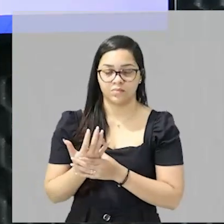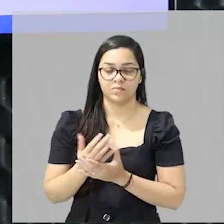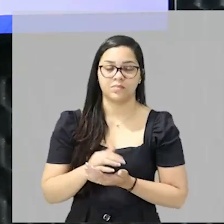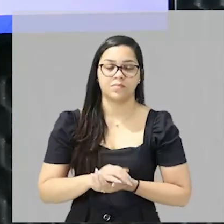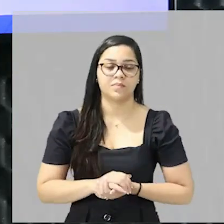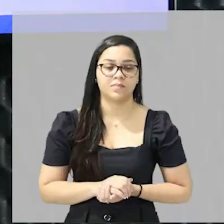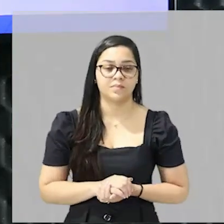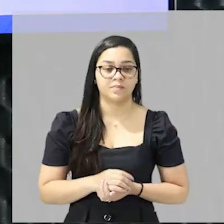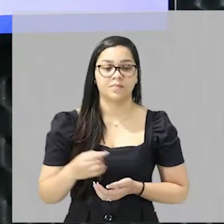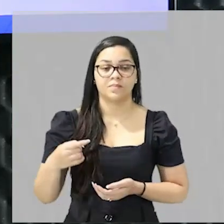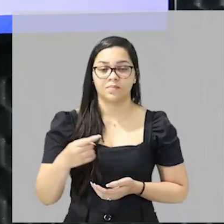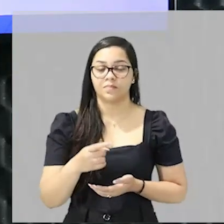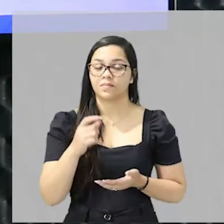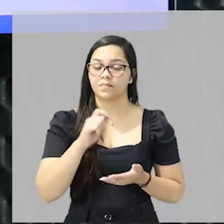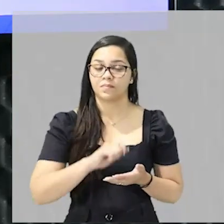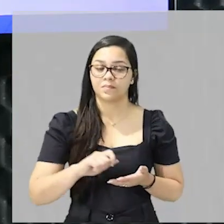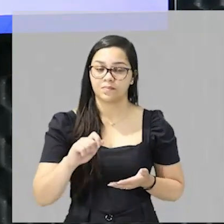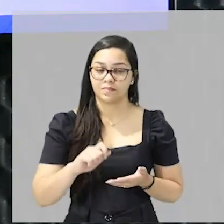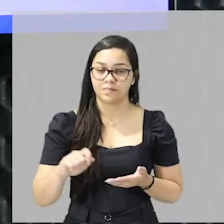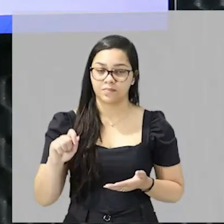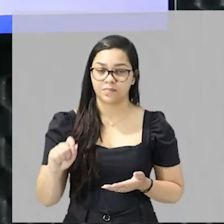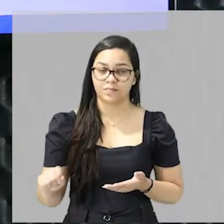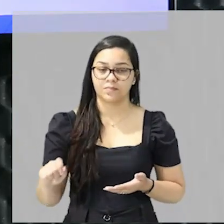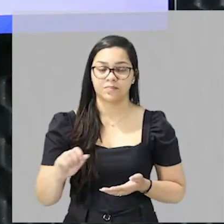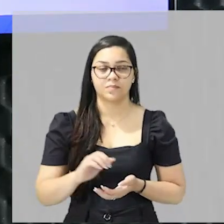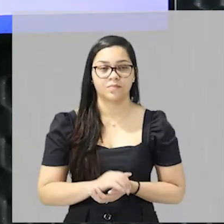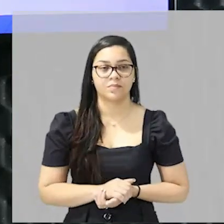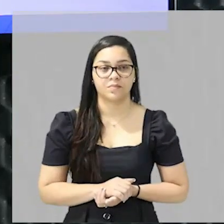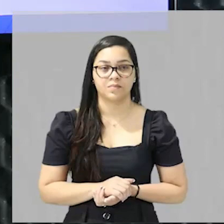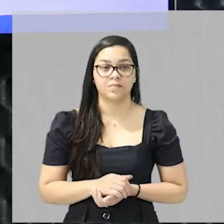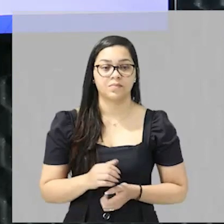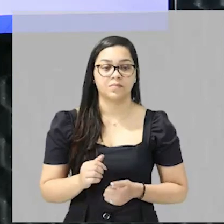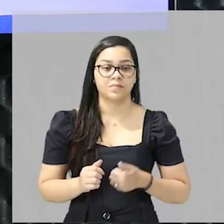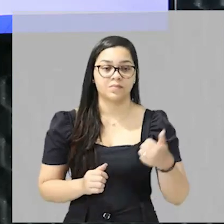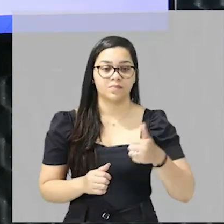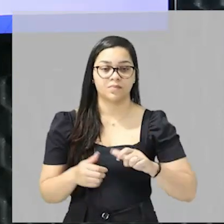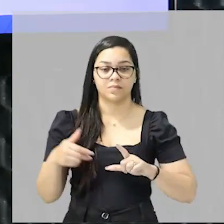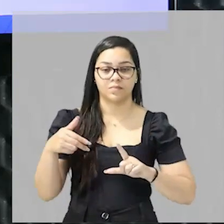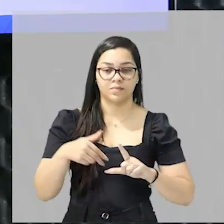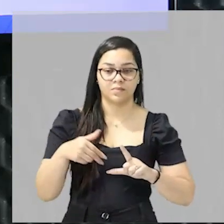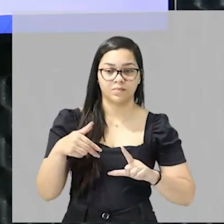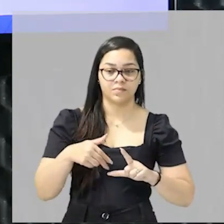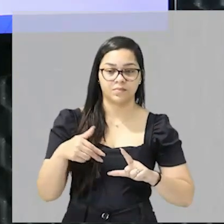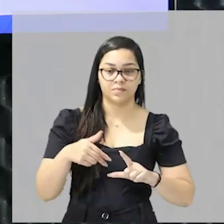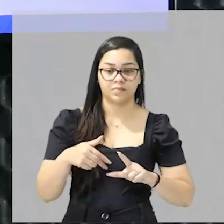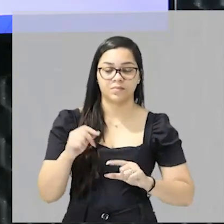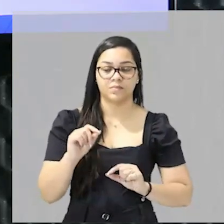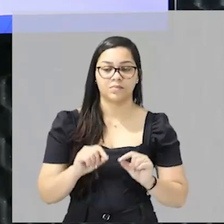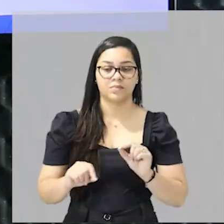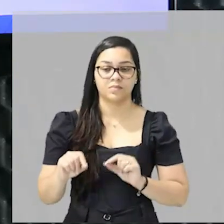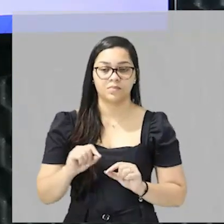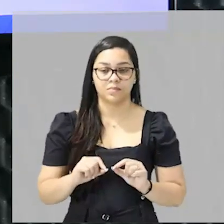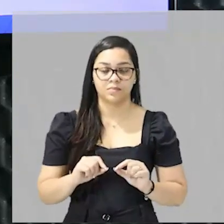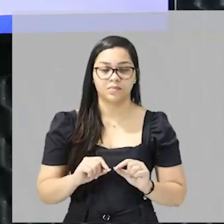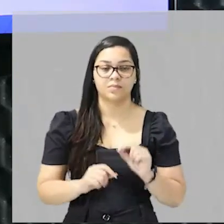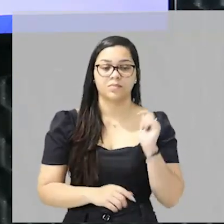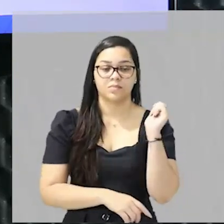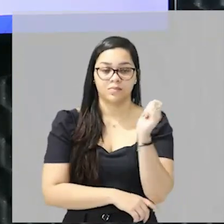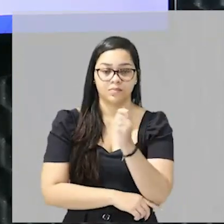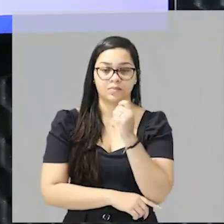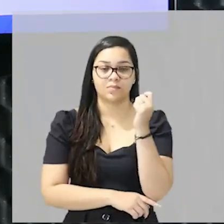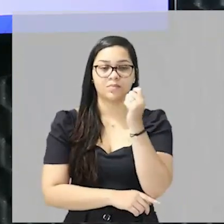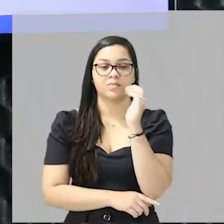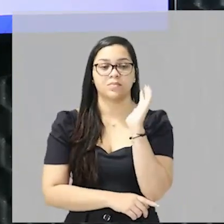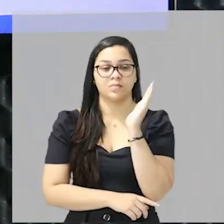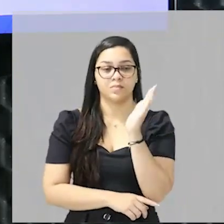ela escreve first novel, a primeira novela para adultos. Então, o título, ele já